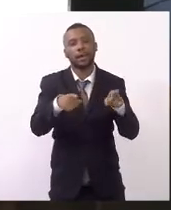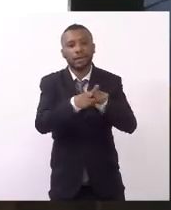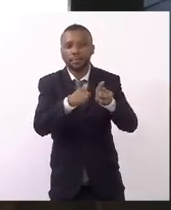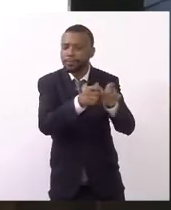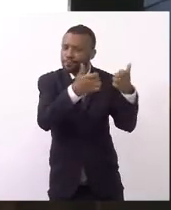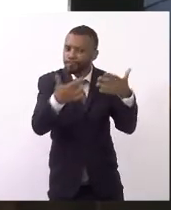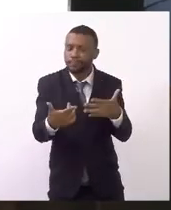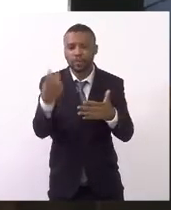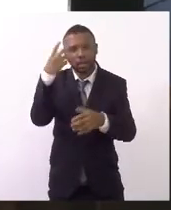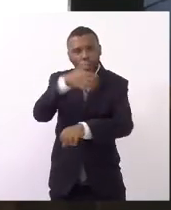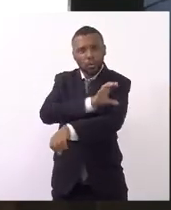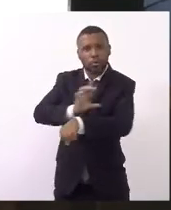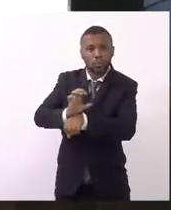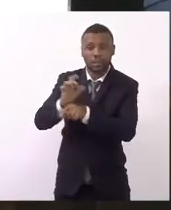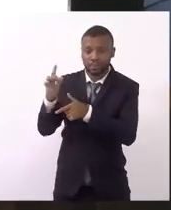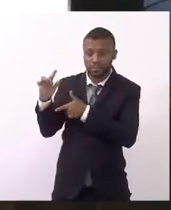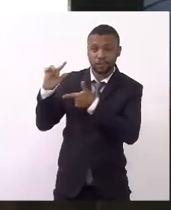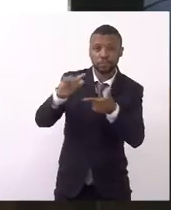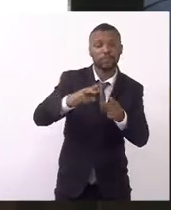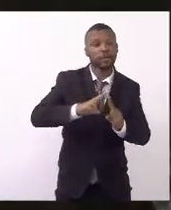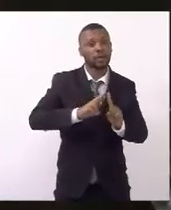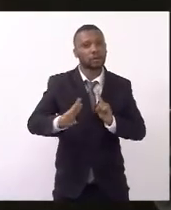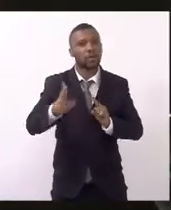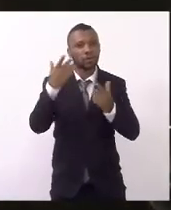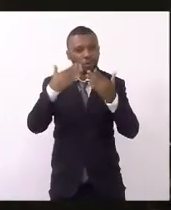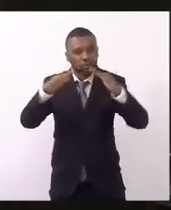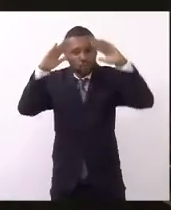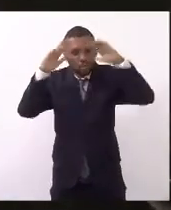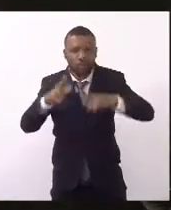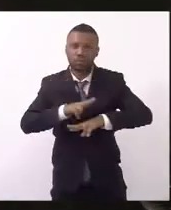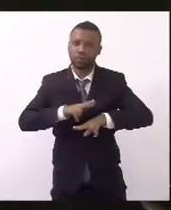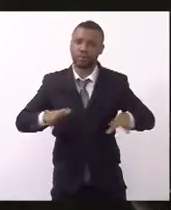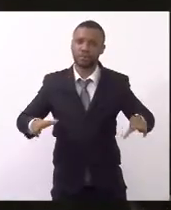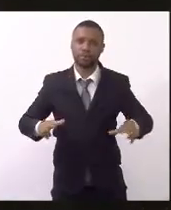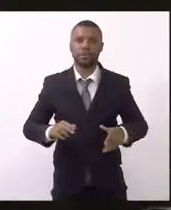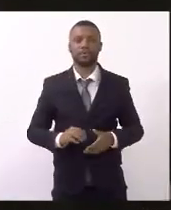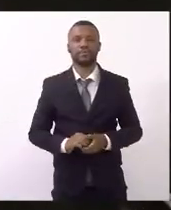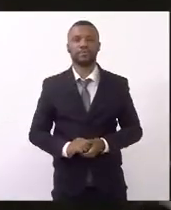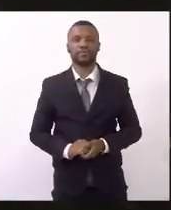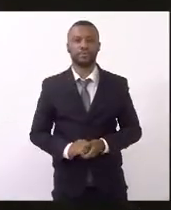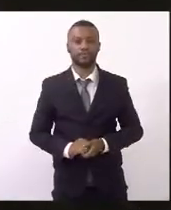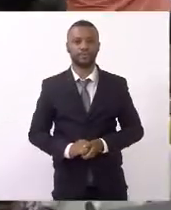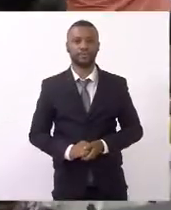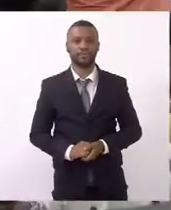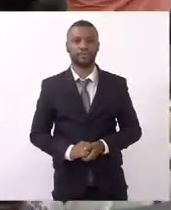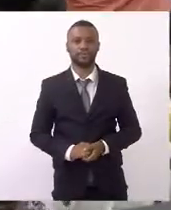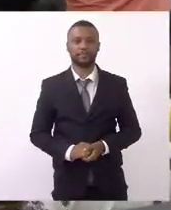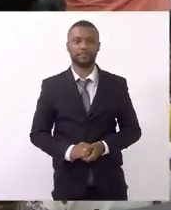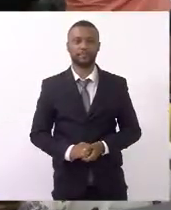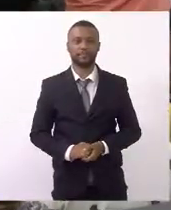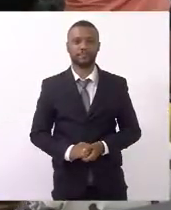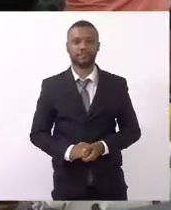na religião dos Orixás e E aí